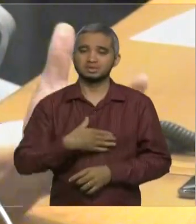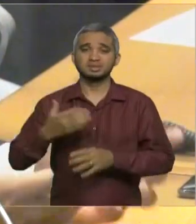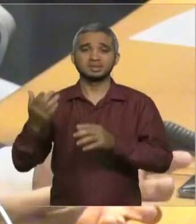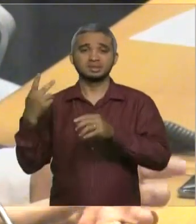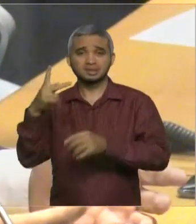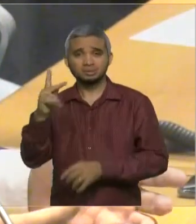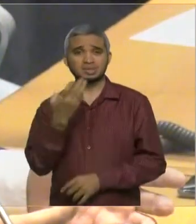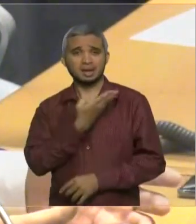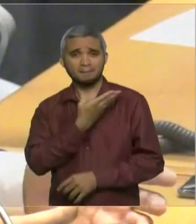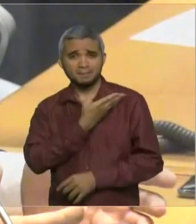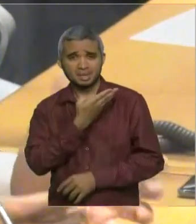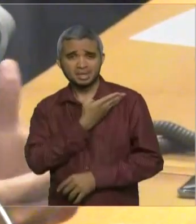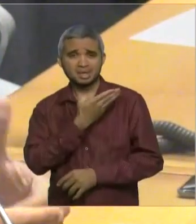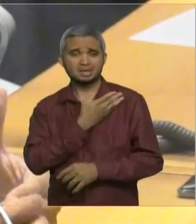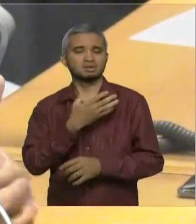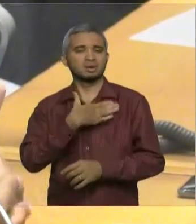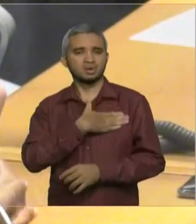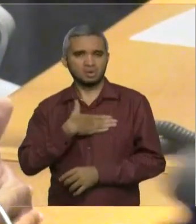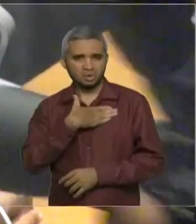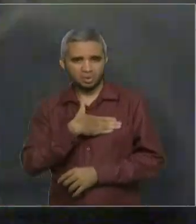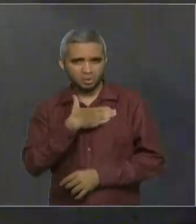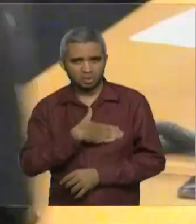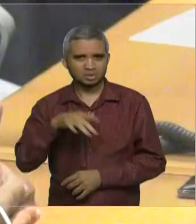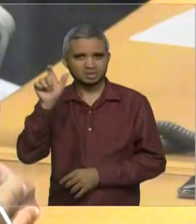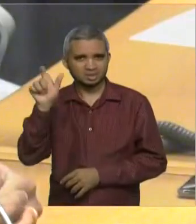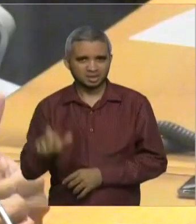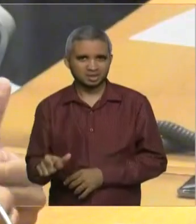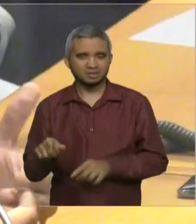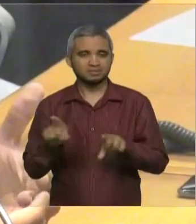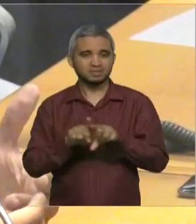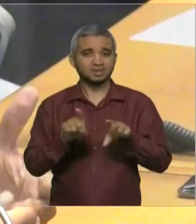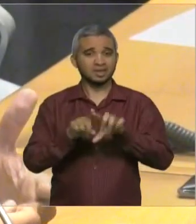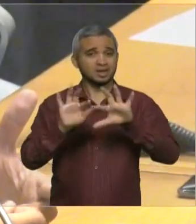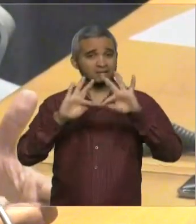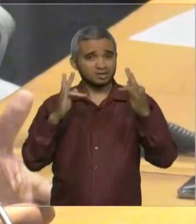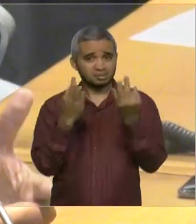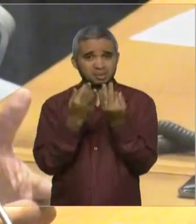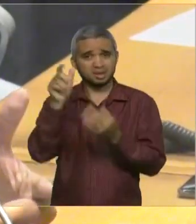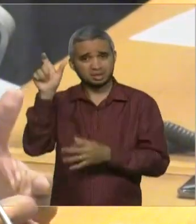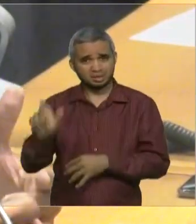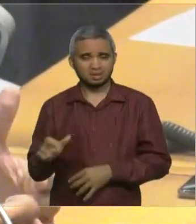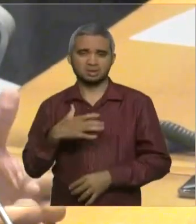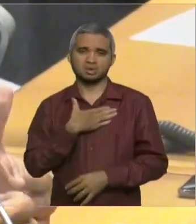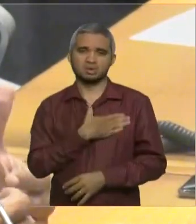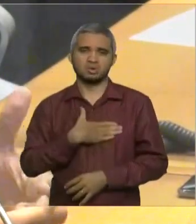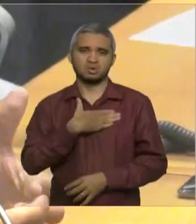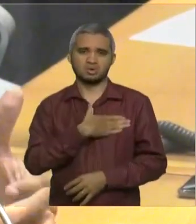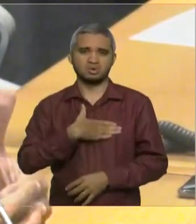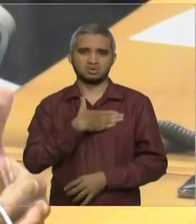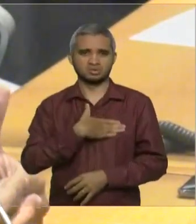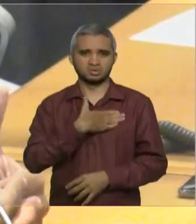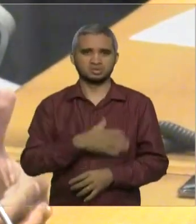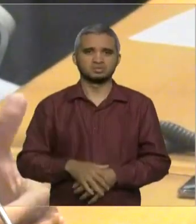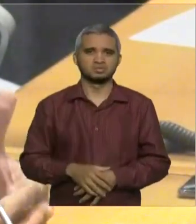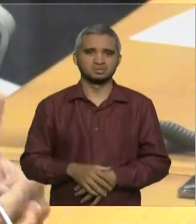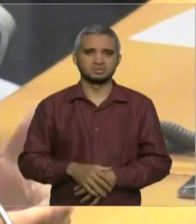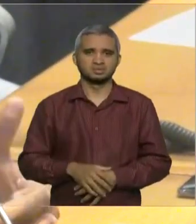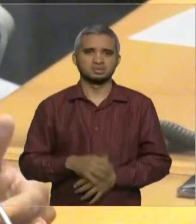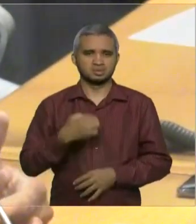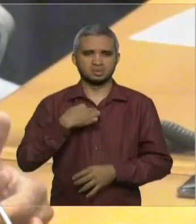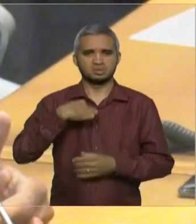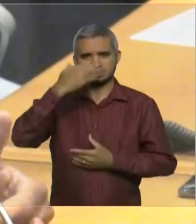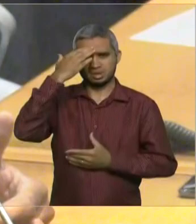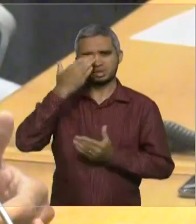pela família dela. E acho que se Deus, na verdade, te proporcionou isso, Andréia, é porque Ele sabe que esse fardo você poderia